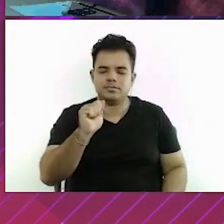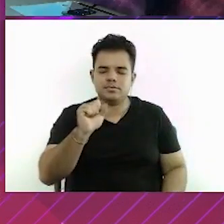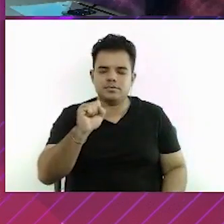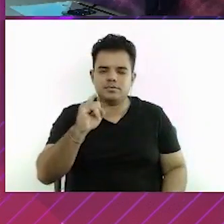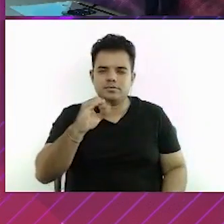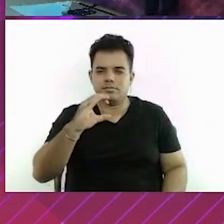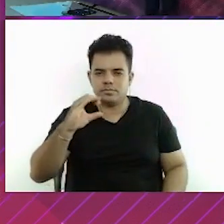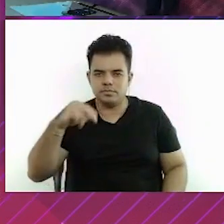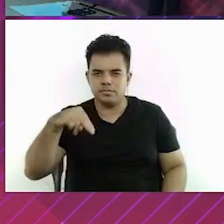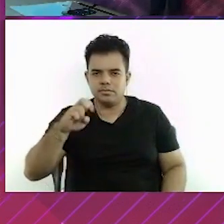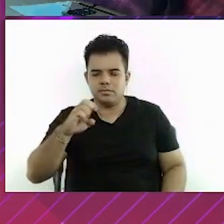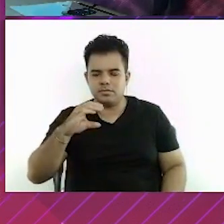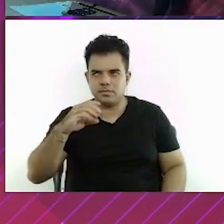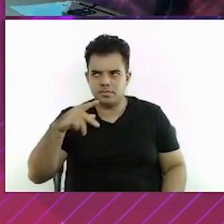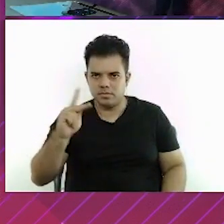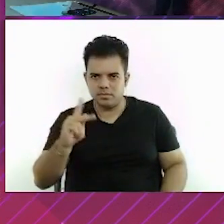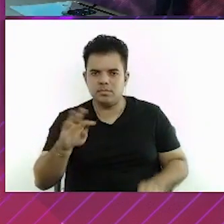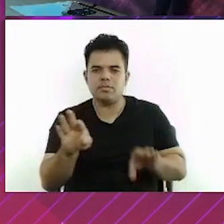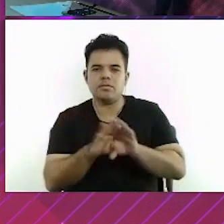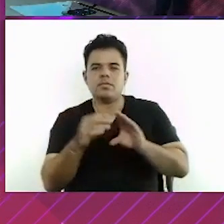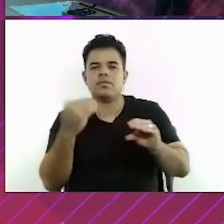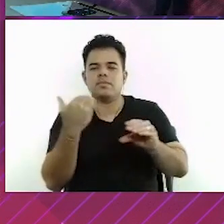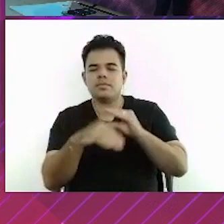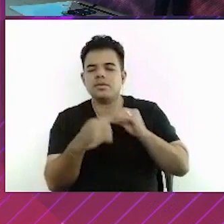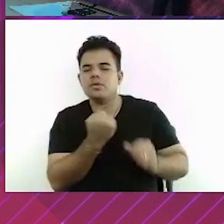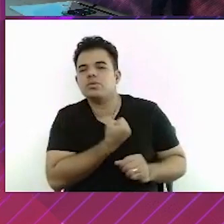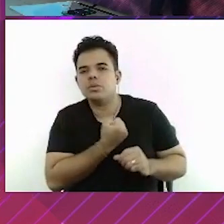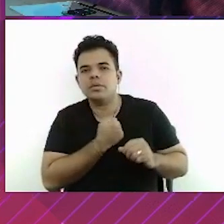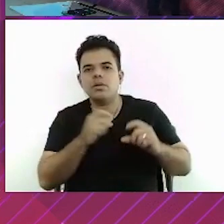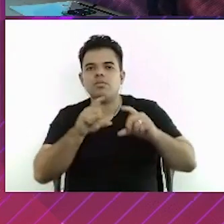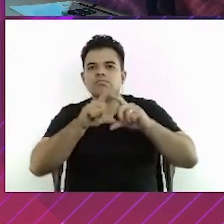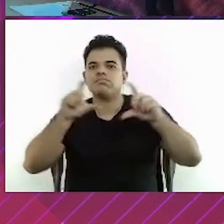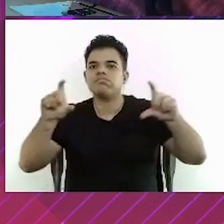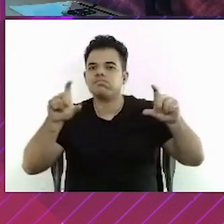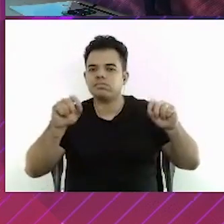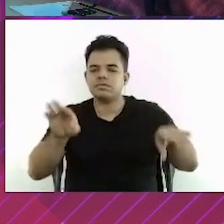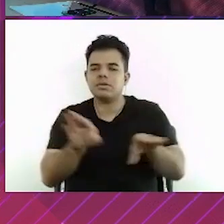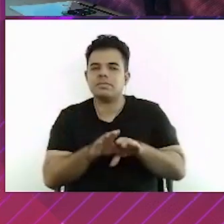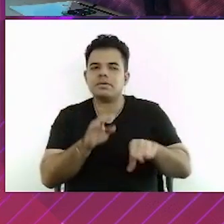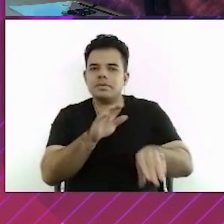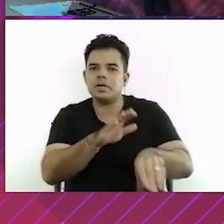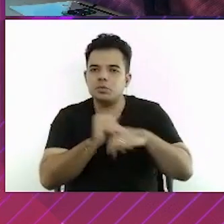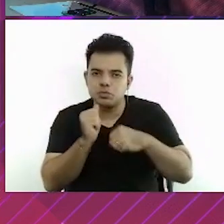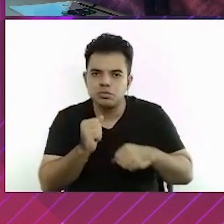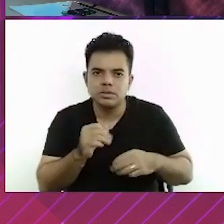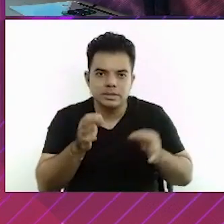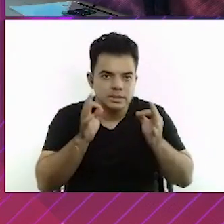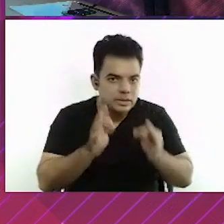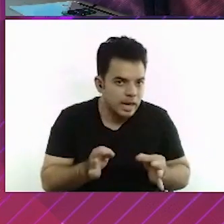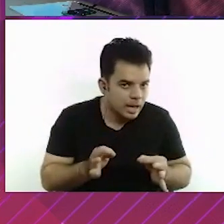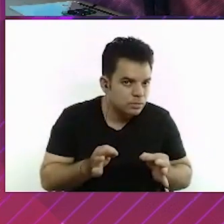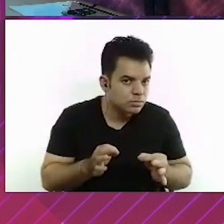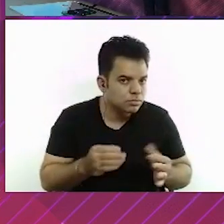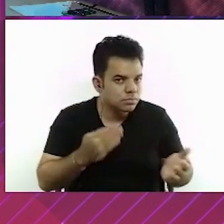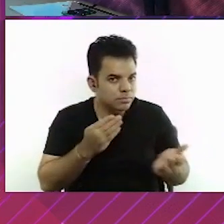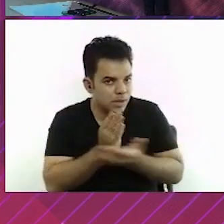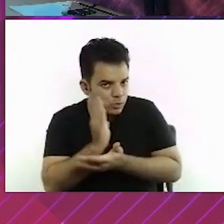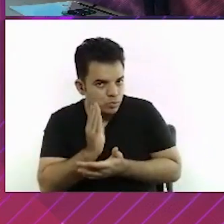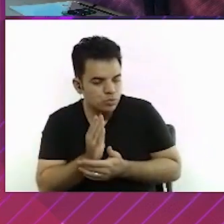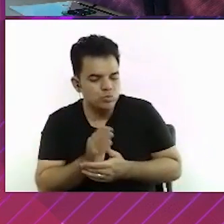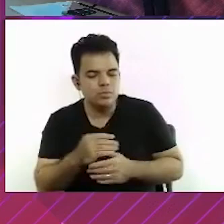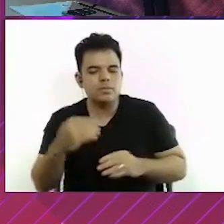mensagem, múltiplo e rekill. Deu tudo certo, não teve processamento, não teve problema, manda um EC.